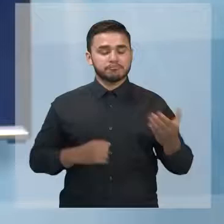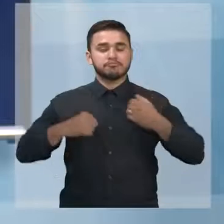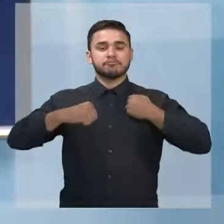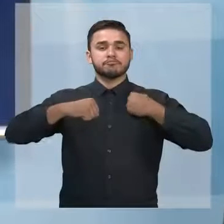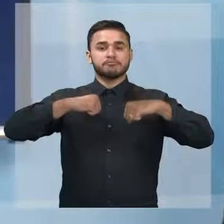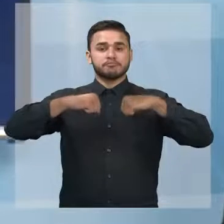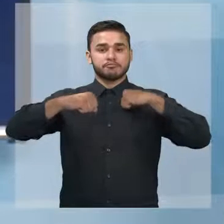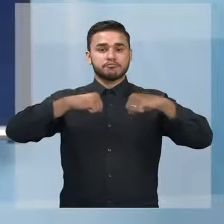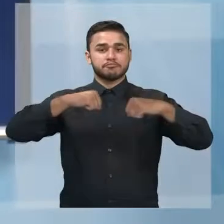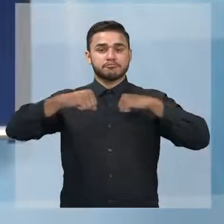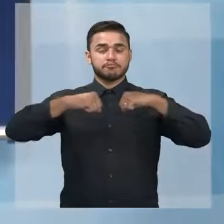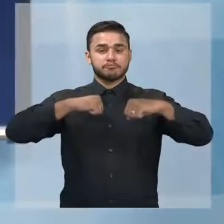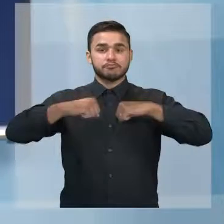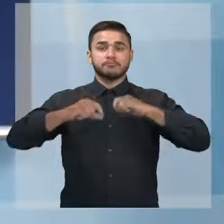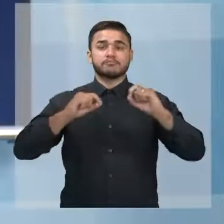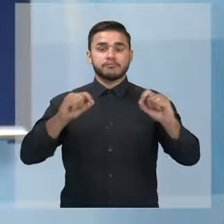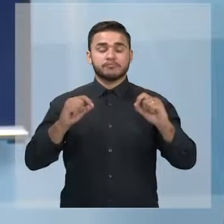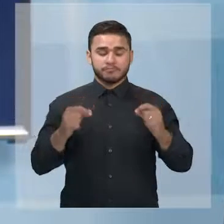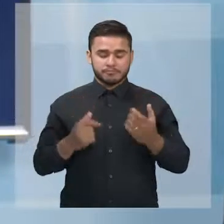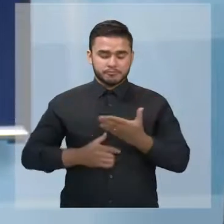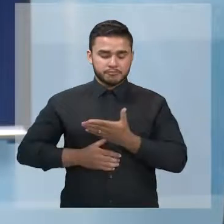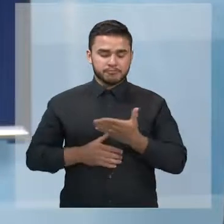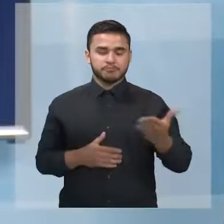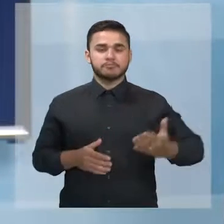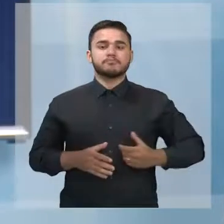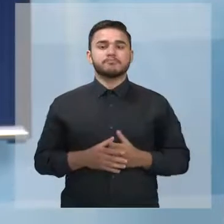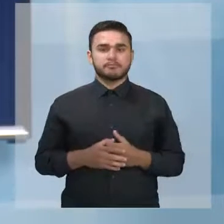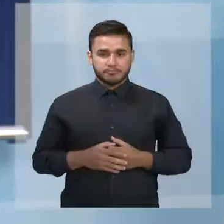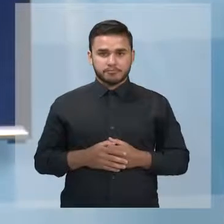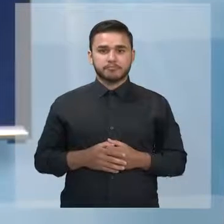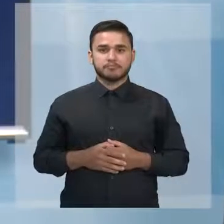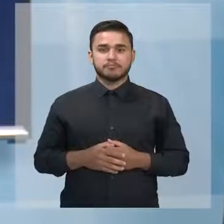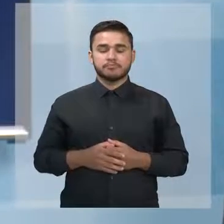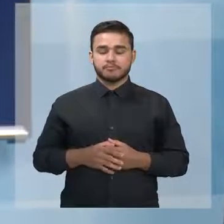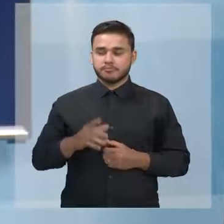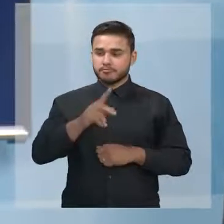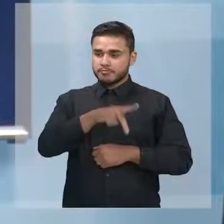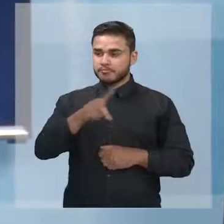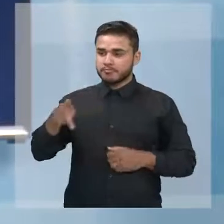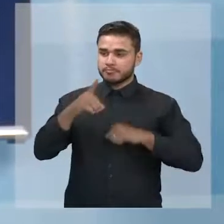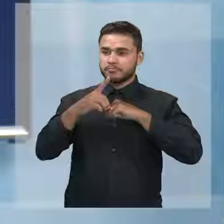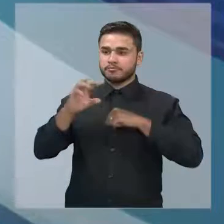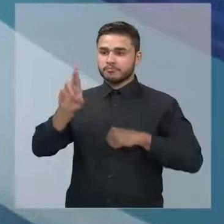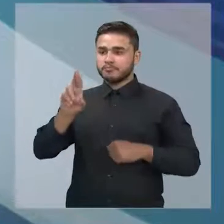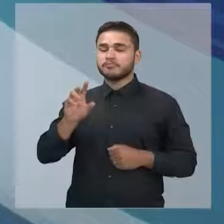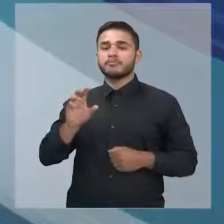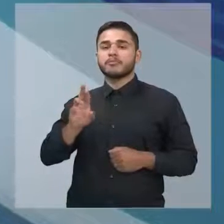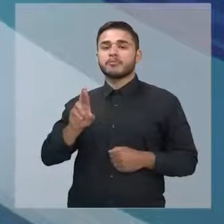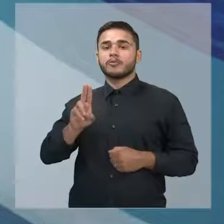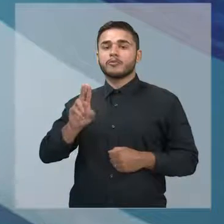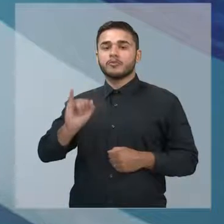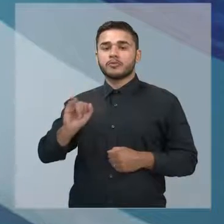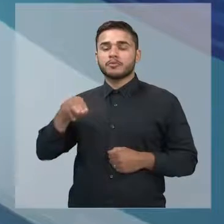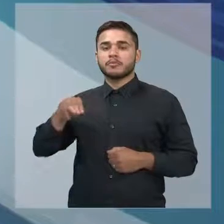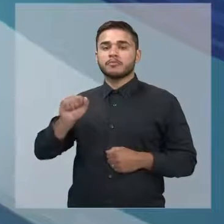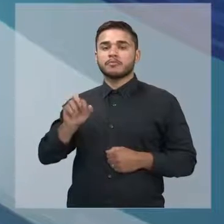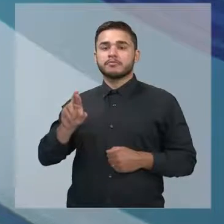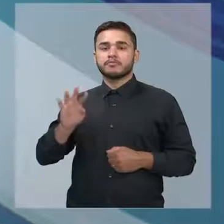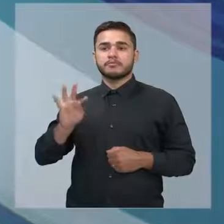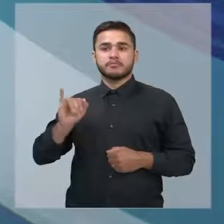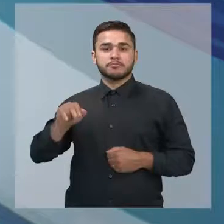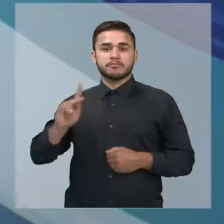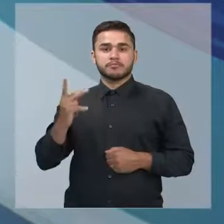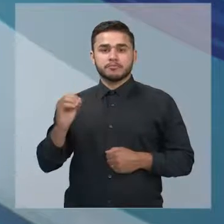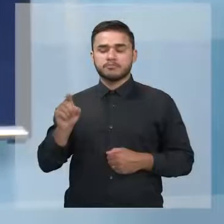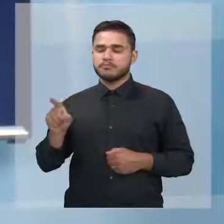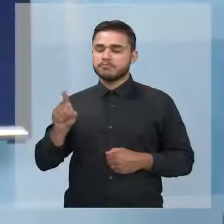hoje para debatermos estes assuntos com os nossos colaboradores e debatedores. O professor doutor Rui Martinho Rodrigues, que nos ajuda